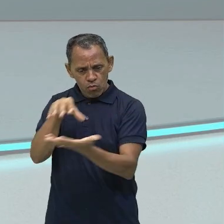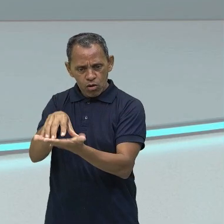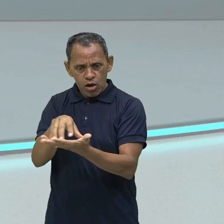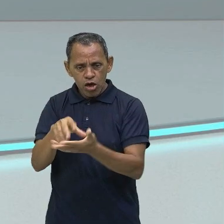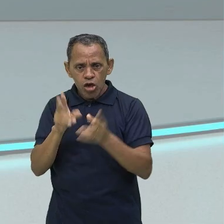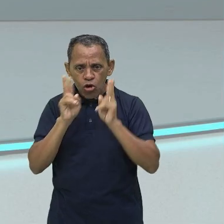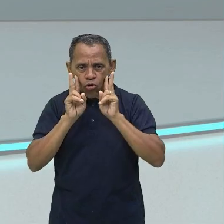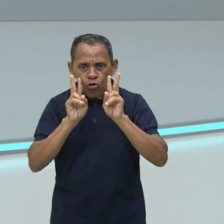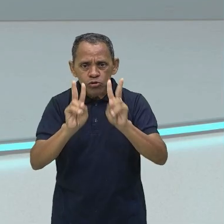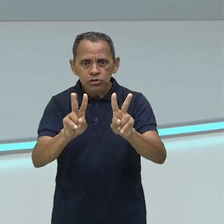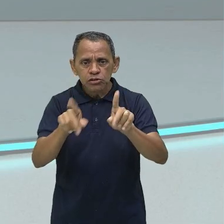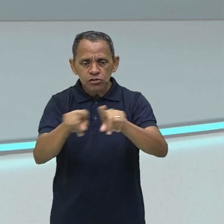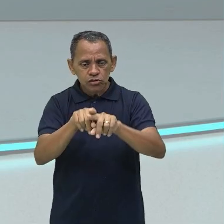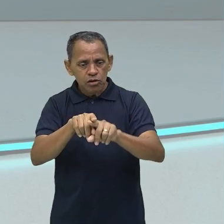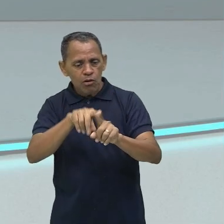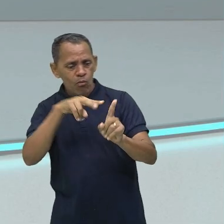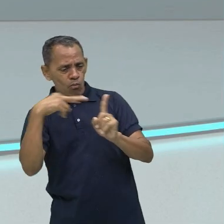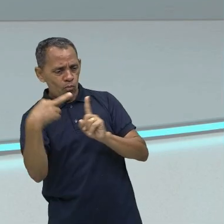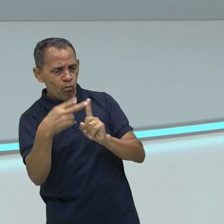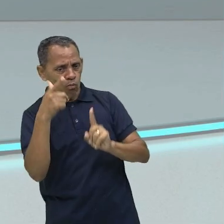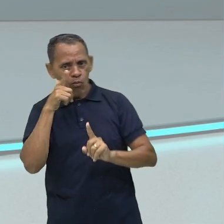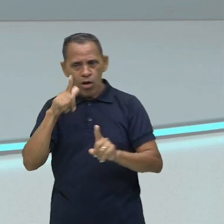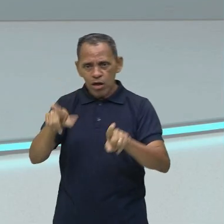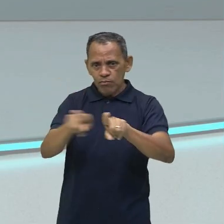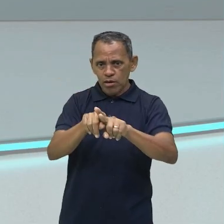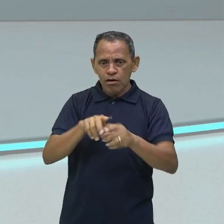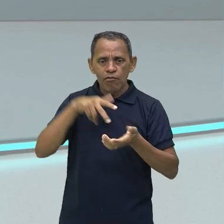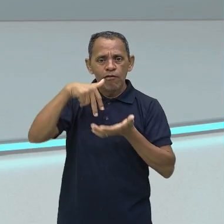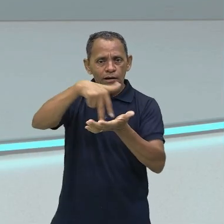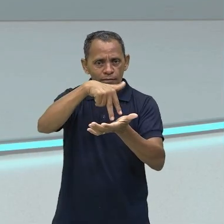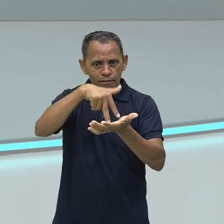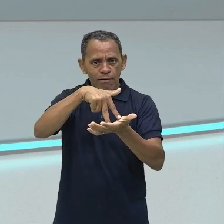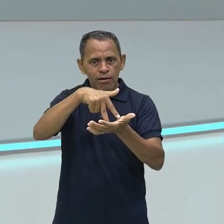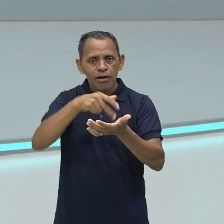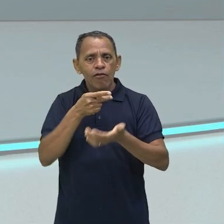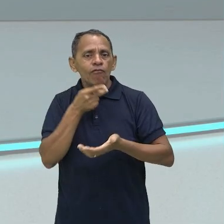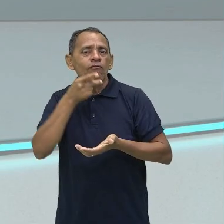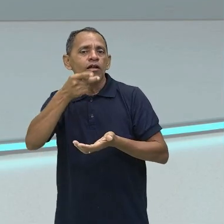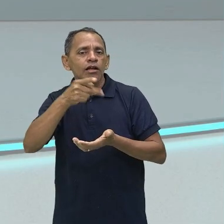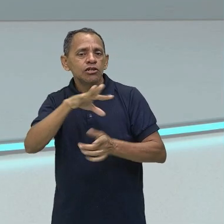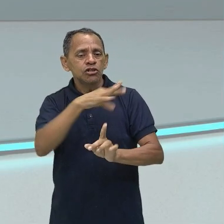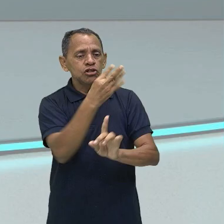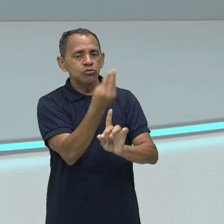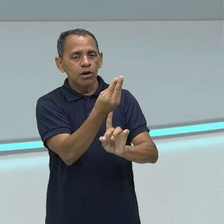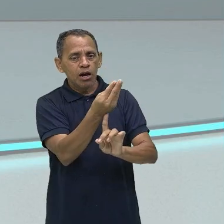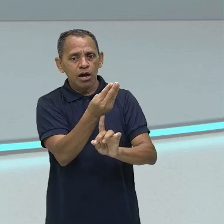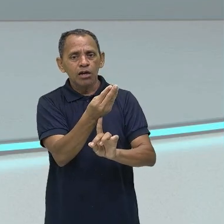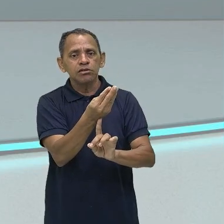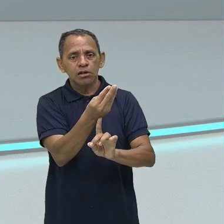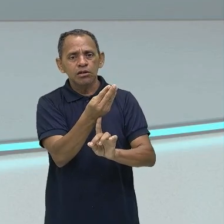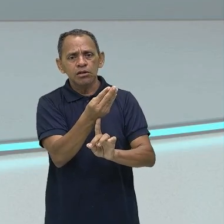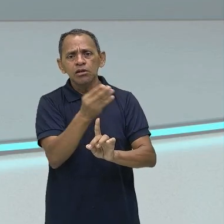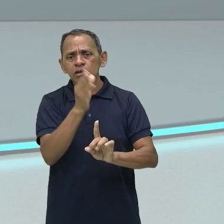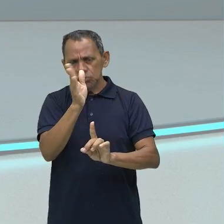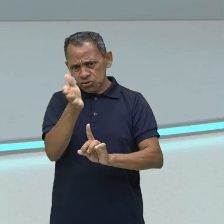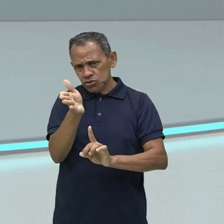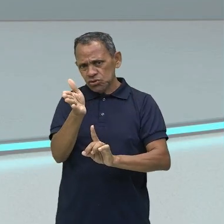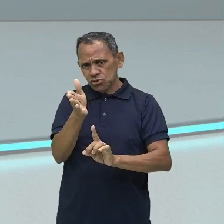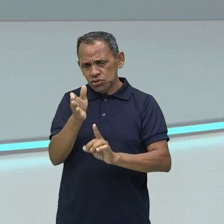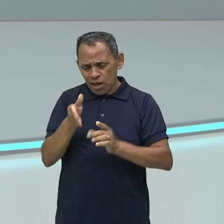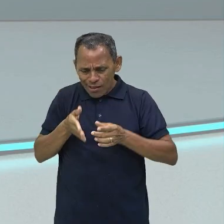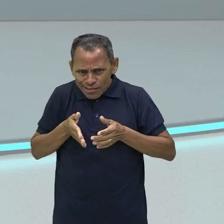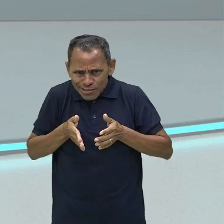que quando eu falo da dança, eu estou falando de uma arte que já nasce conosco.